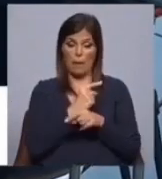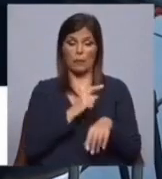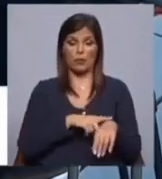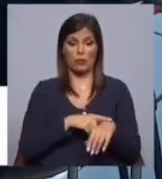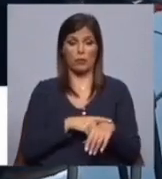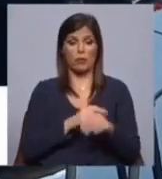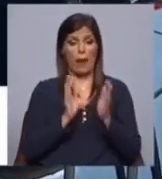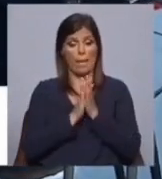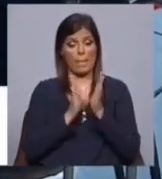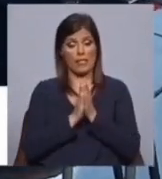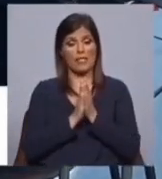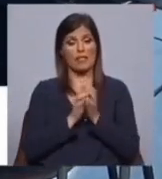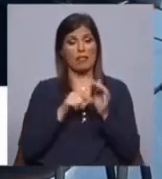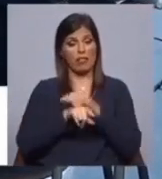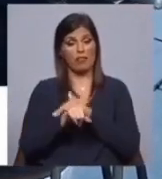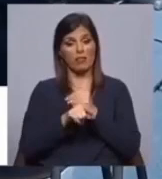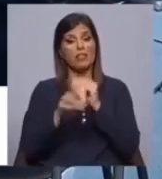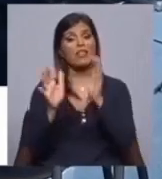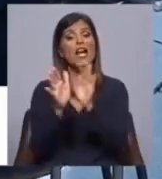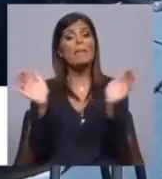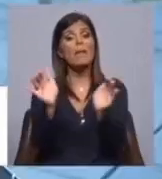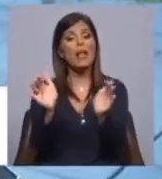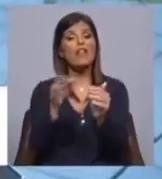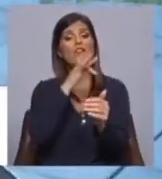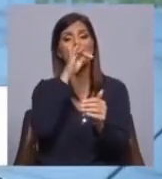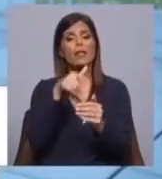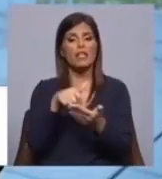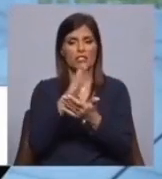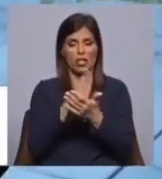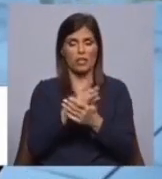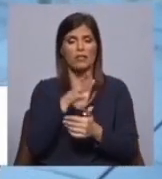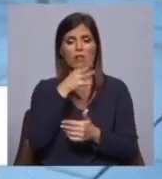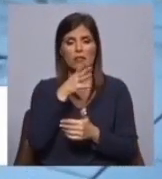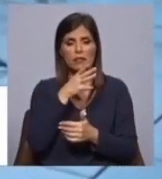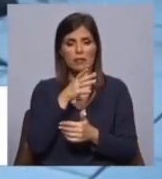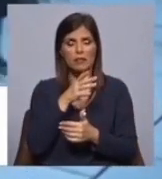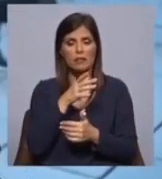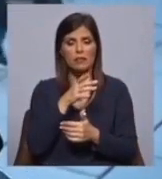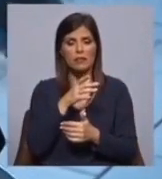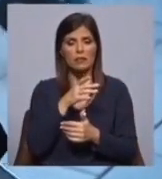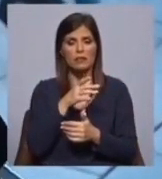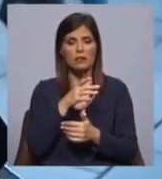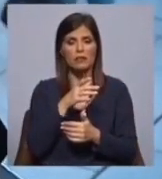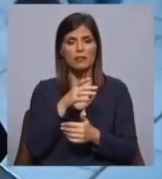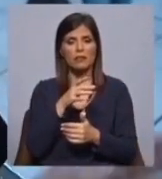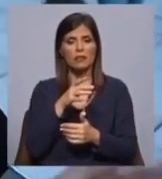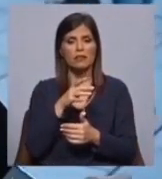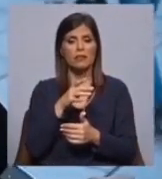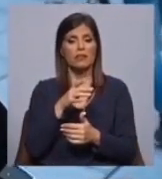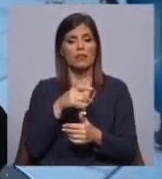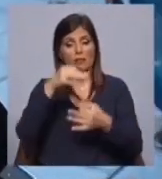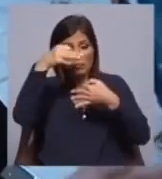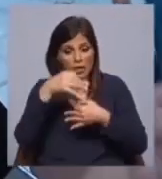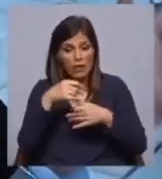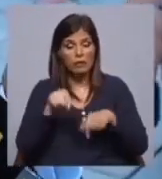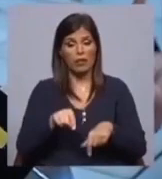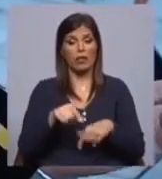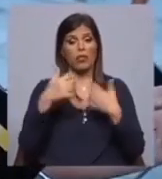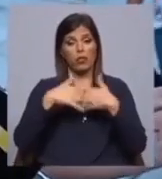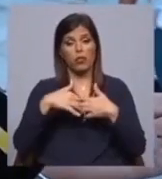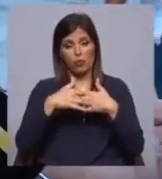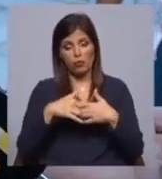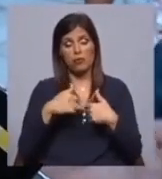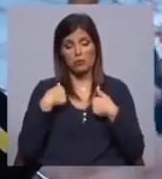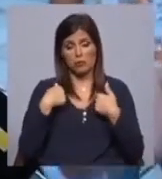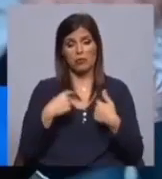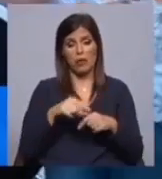celebra a missa na capela da família. Olha o padre. Olha como diz outro, pôr as mãos no fogo. Ai, não ponho por ninguém. Tenho dúvidas. Olha aí,